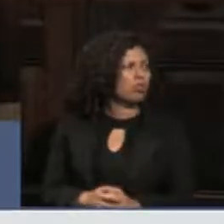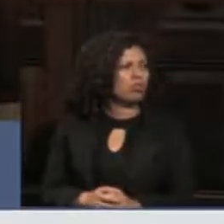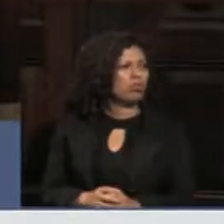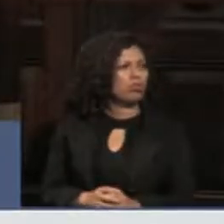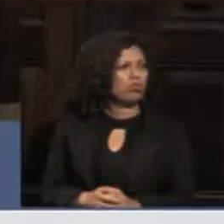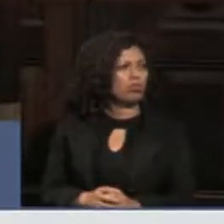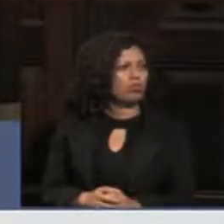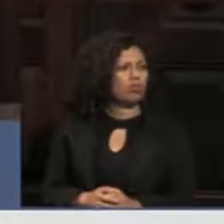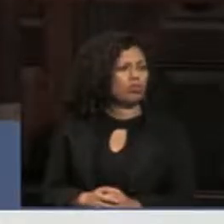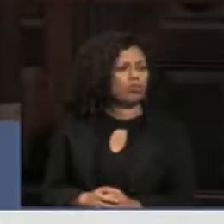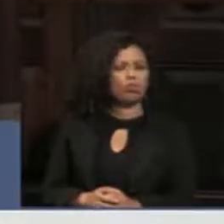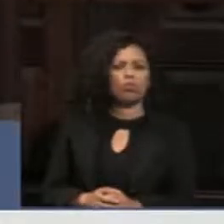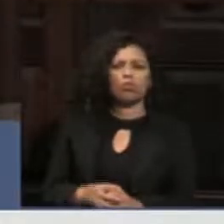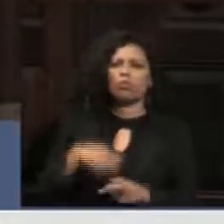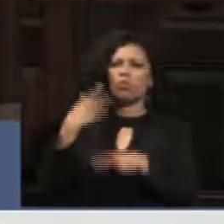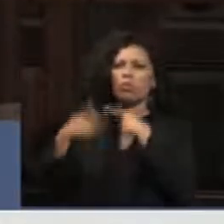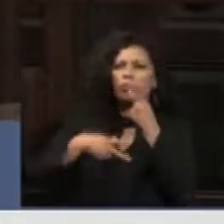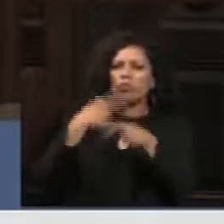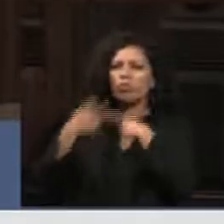que justifiquem,